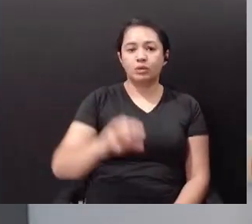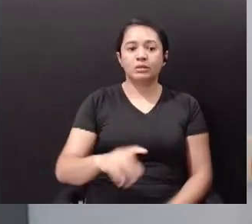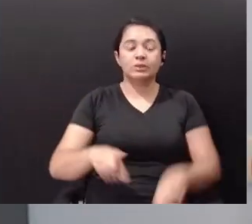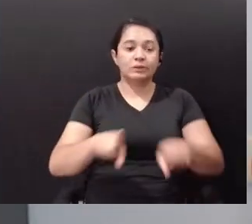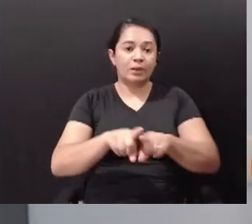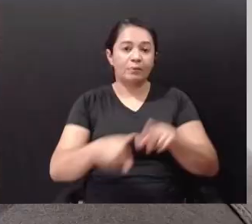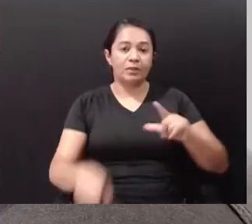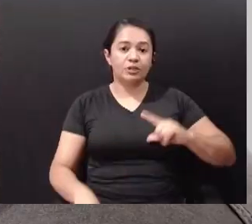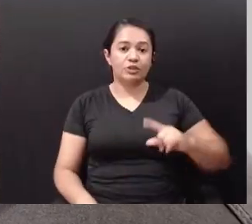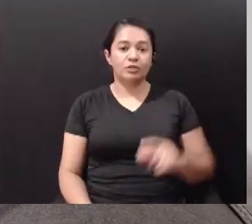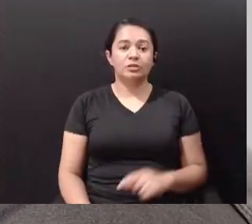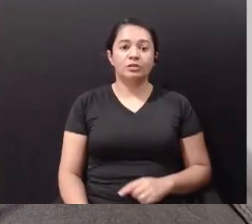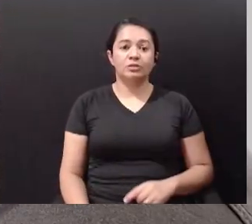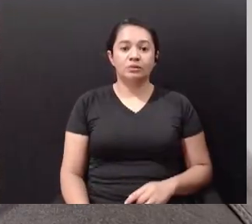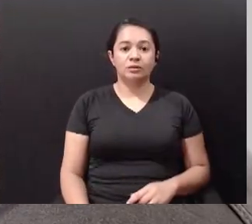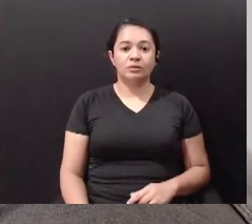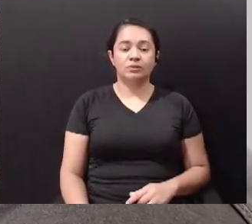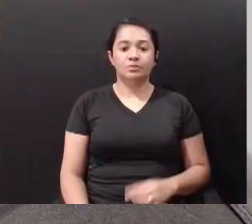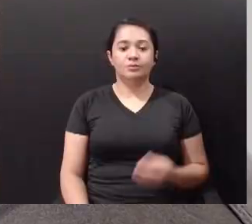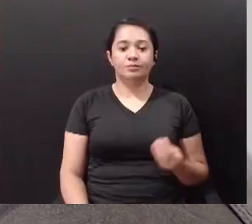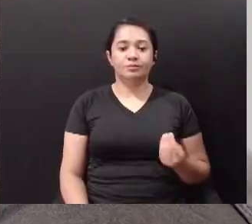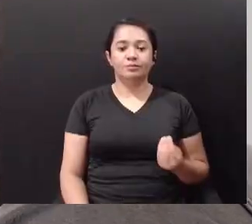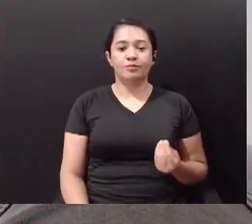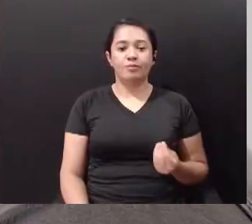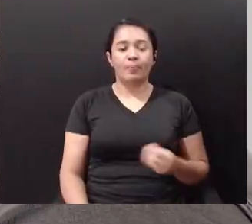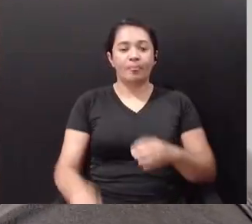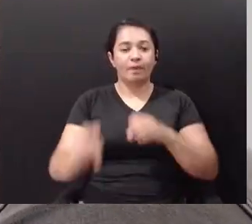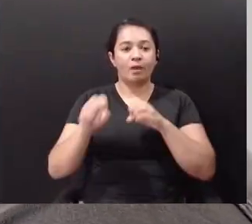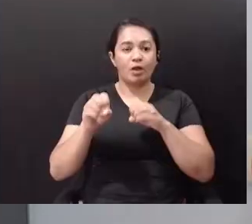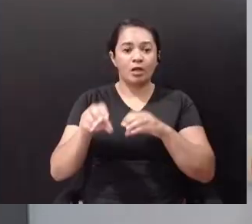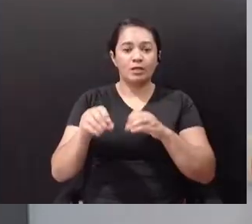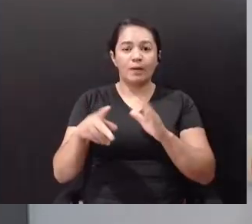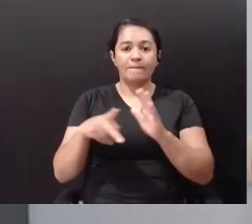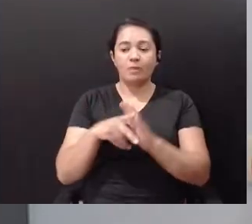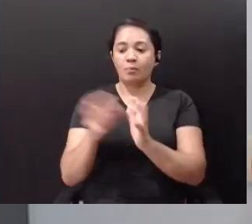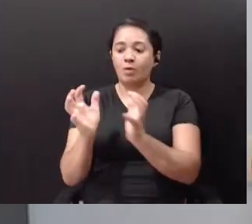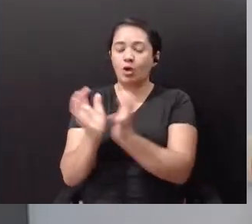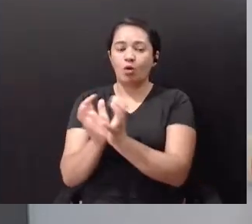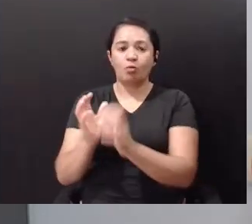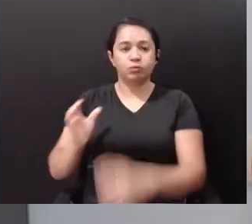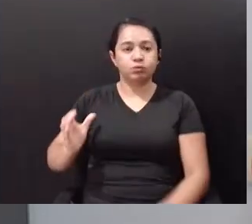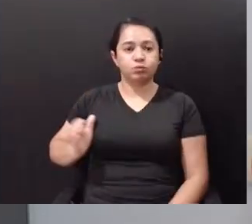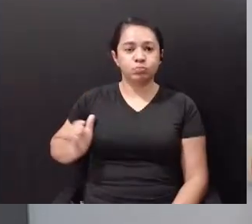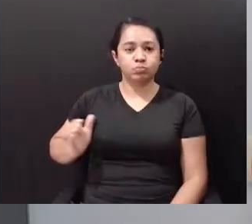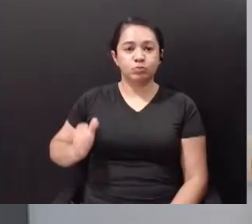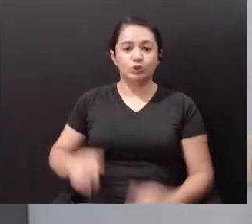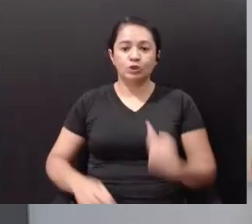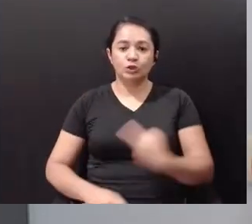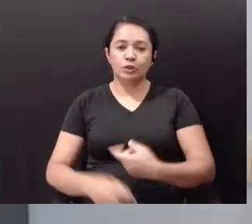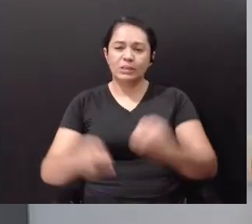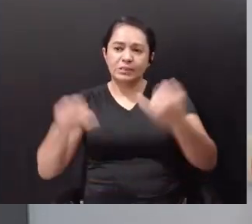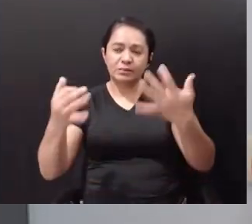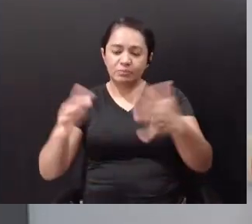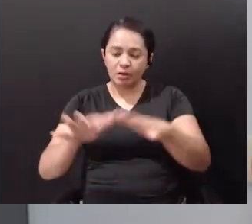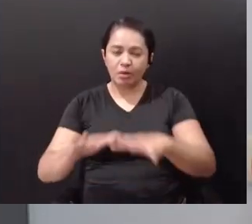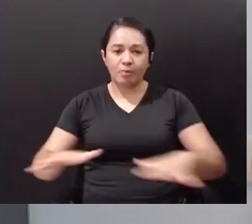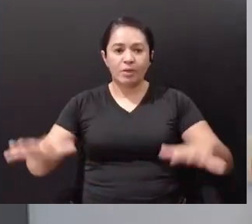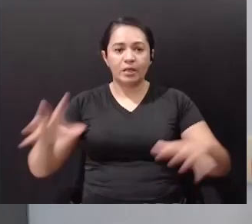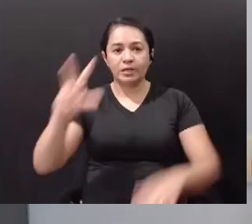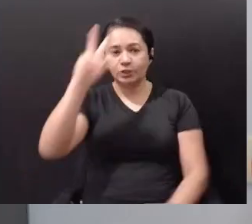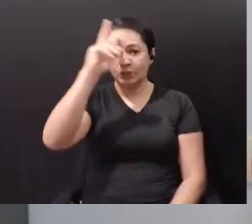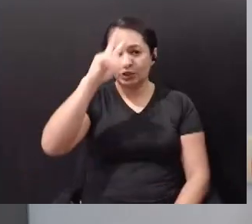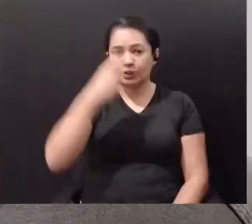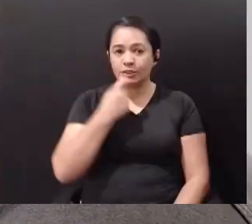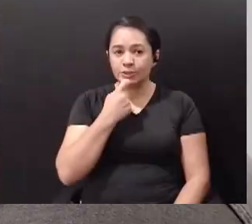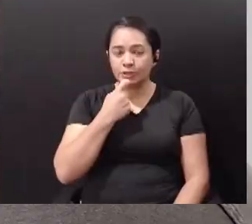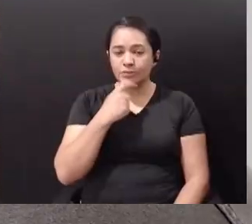de ensino para esses grupos de elite, né? Quando a gente olha também para a história de Campinas, são pontos que são muito pouco